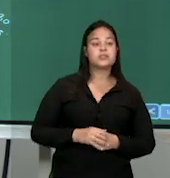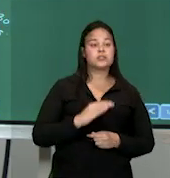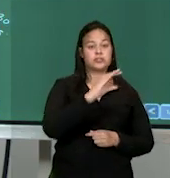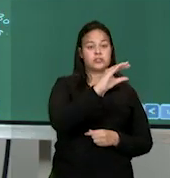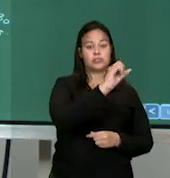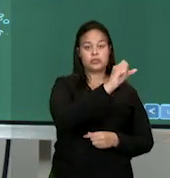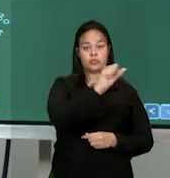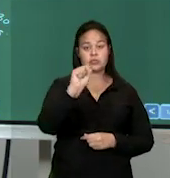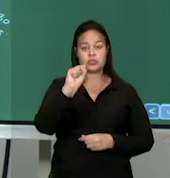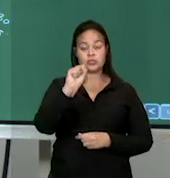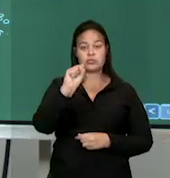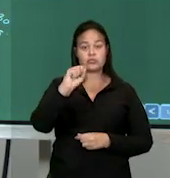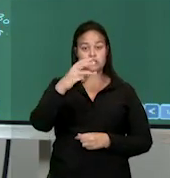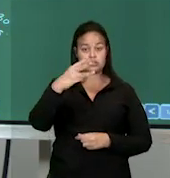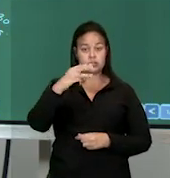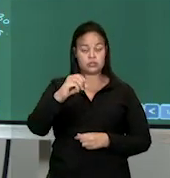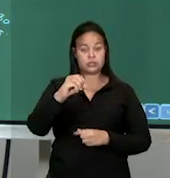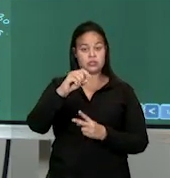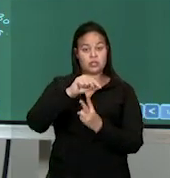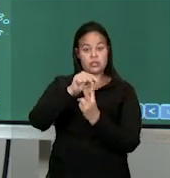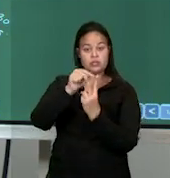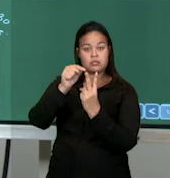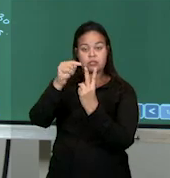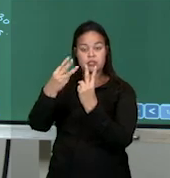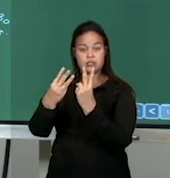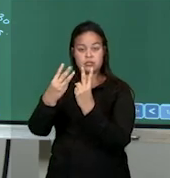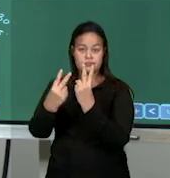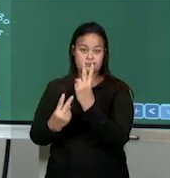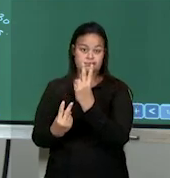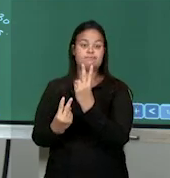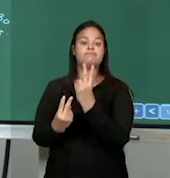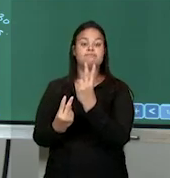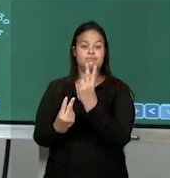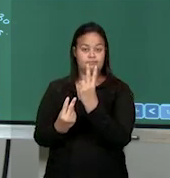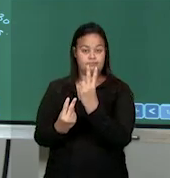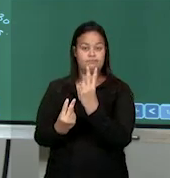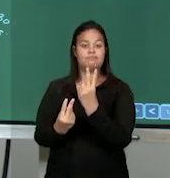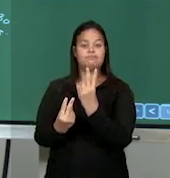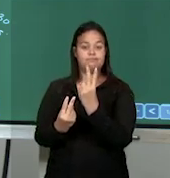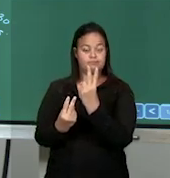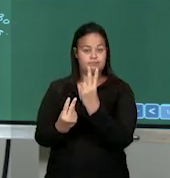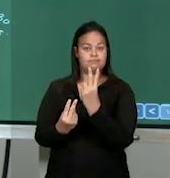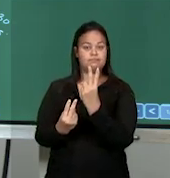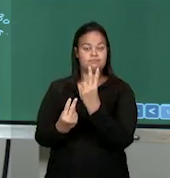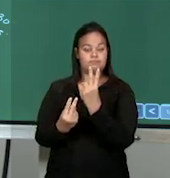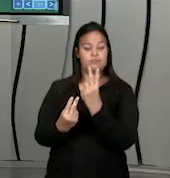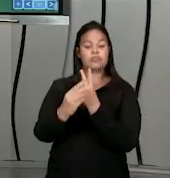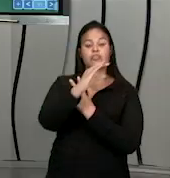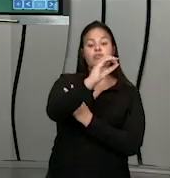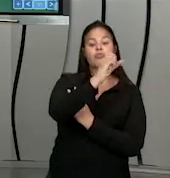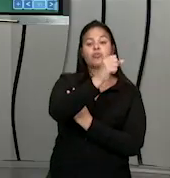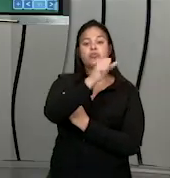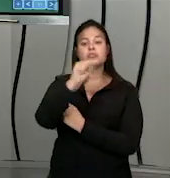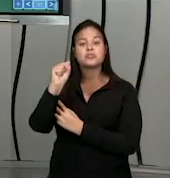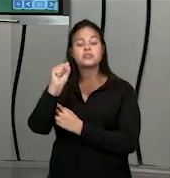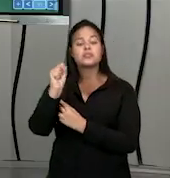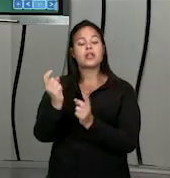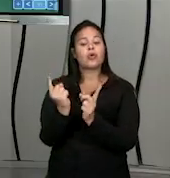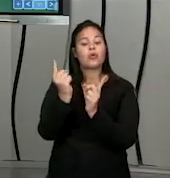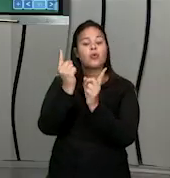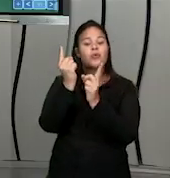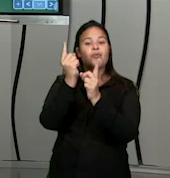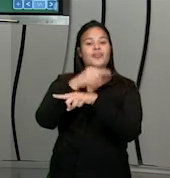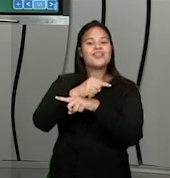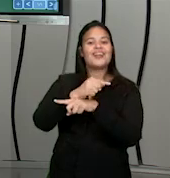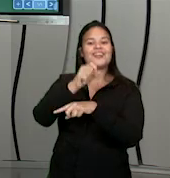de 30 é raiz de 3 sobre 2. É exatamente isso, é cosseno, né? É o contrário do